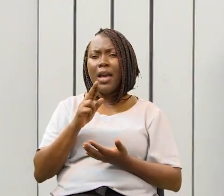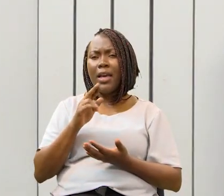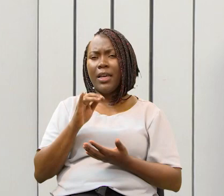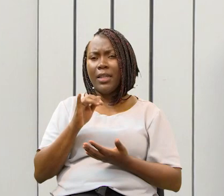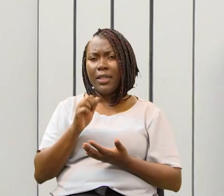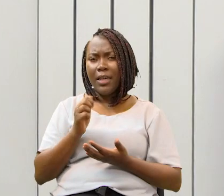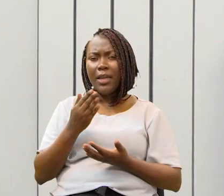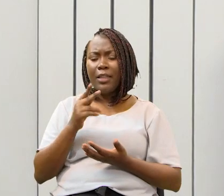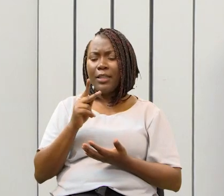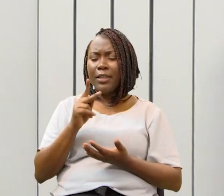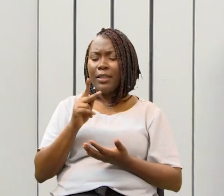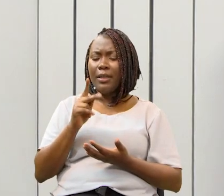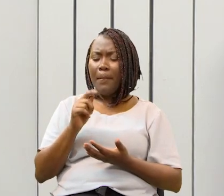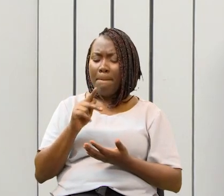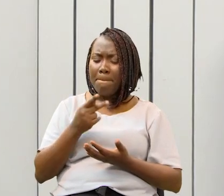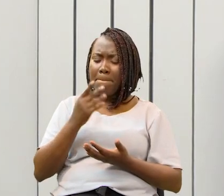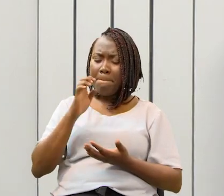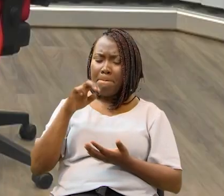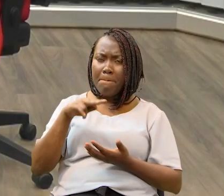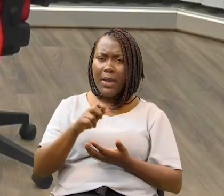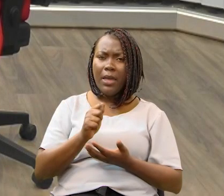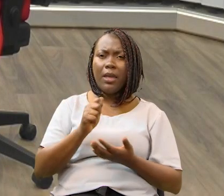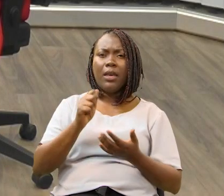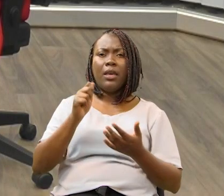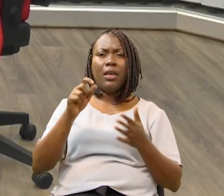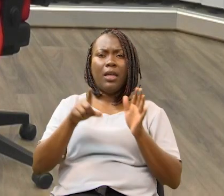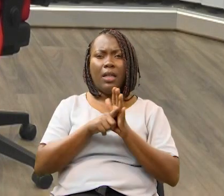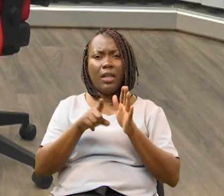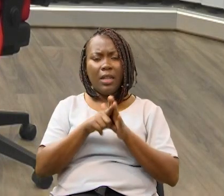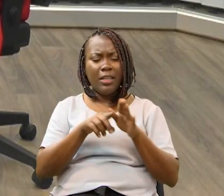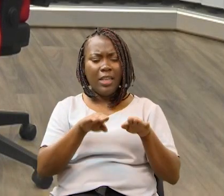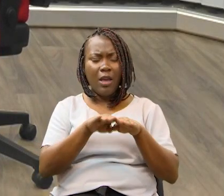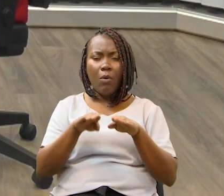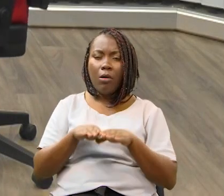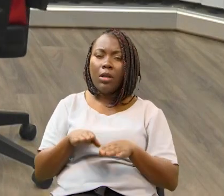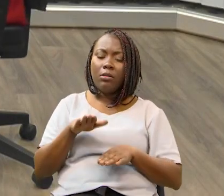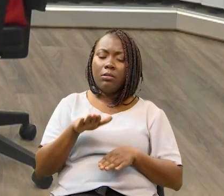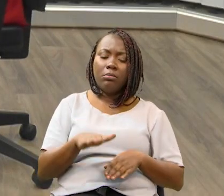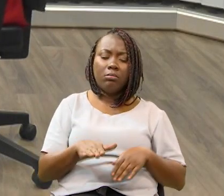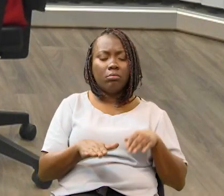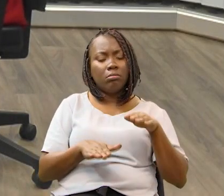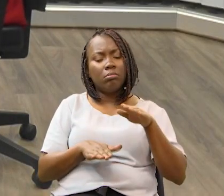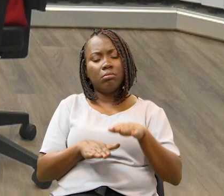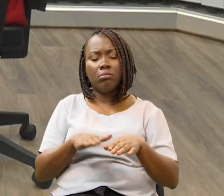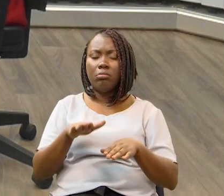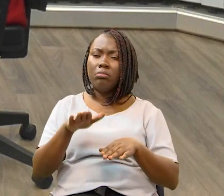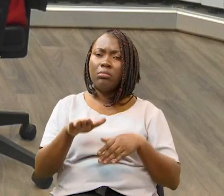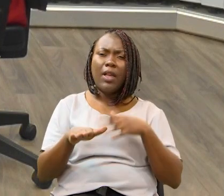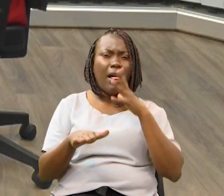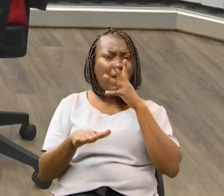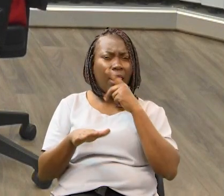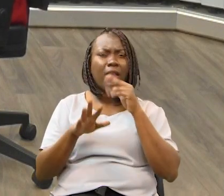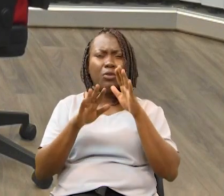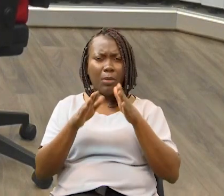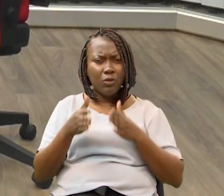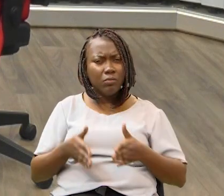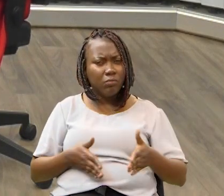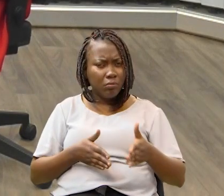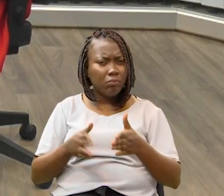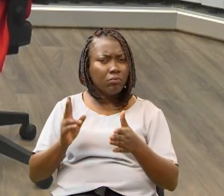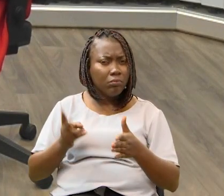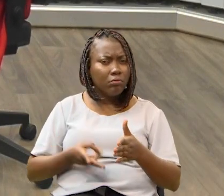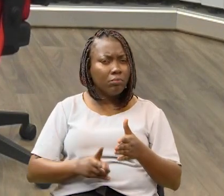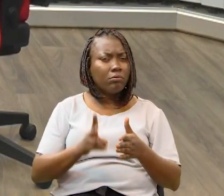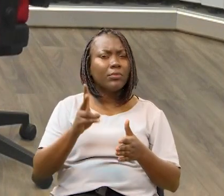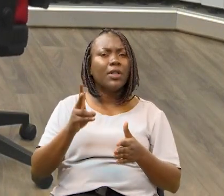né? Agora essa lei de igualdade, você acredita que mesmo em passos lentos nós estamos caminhando, como você disse,